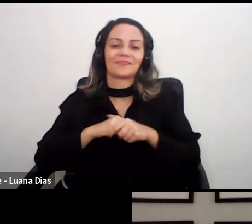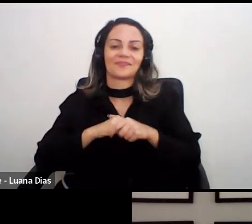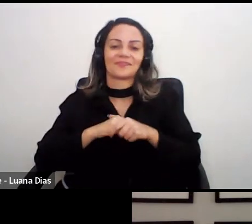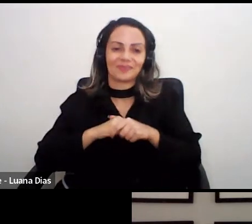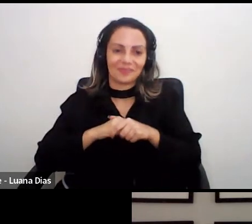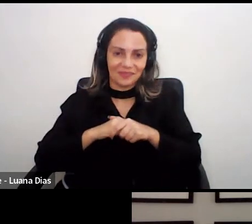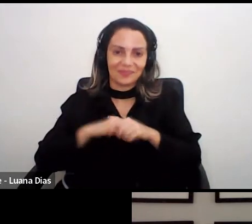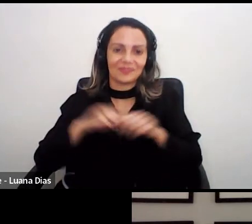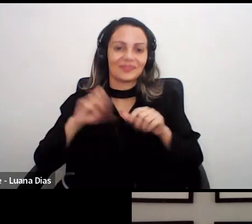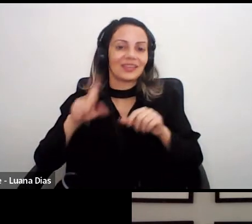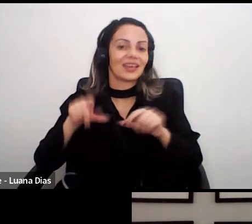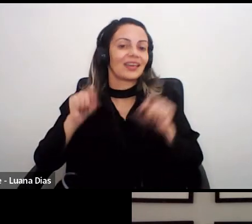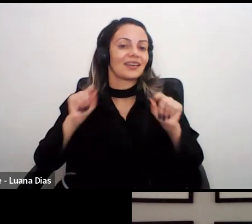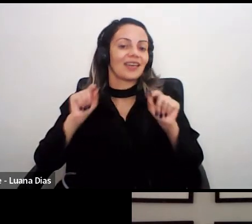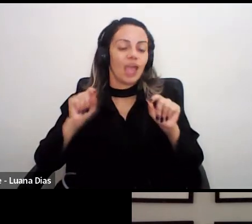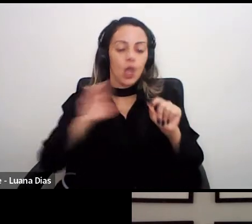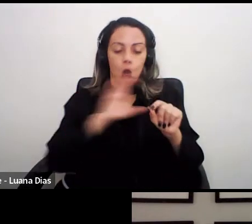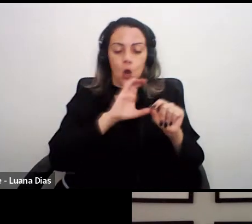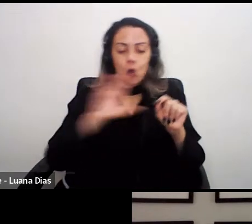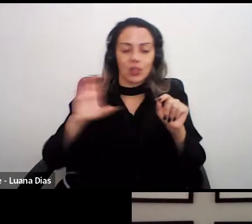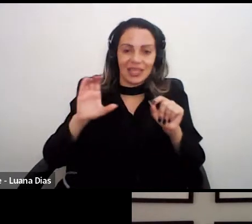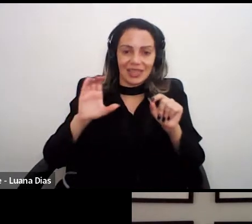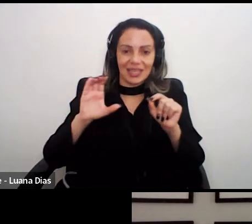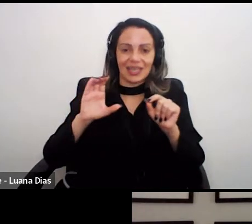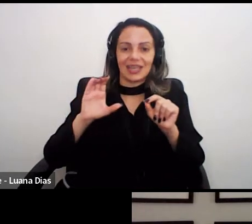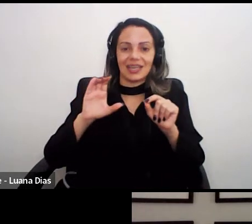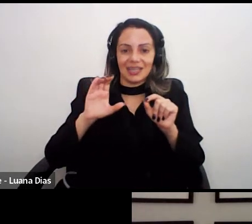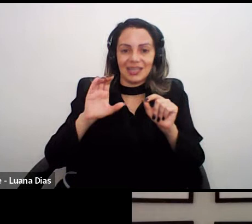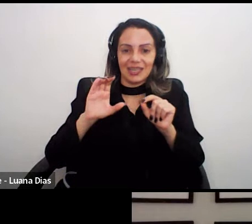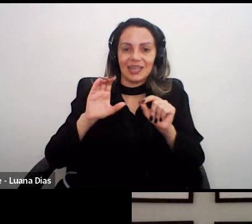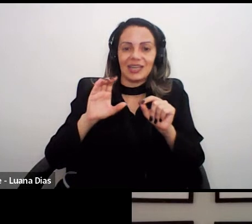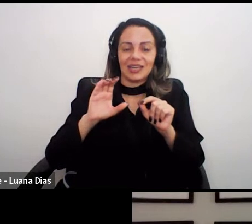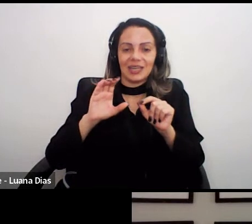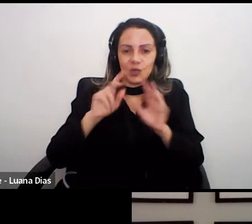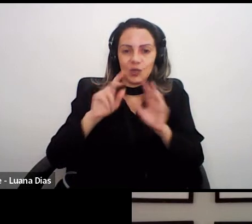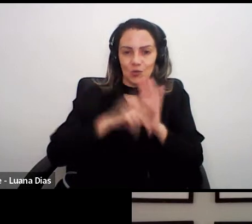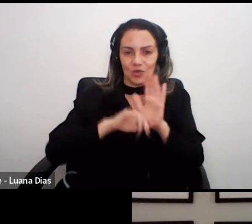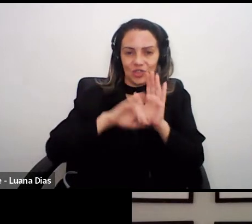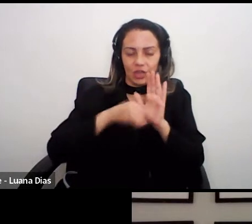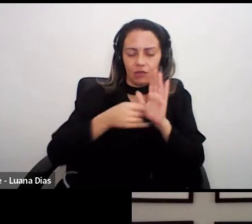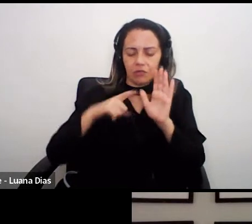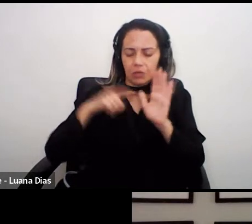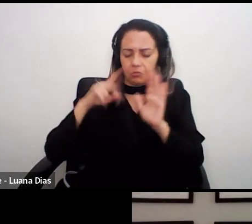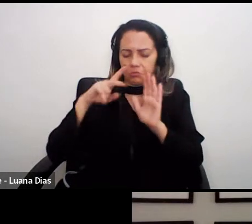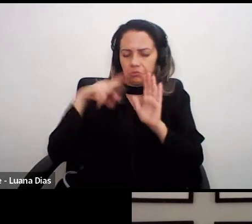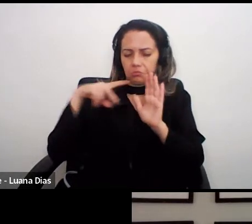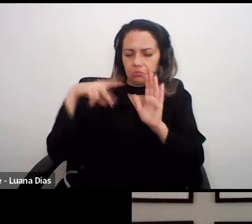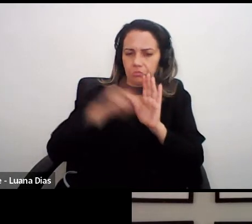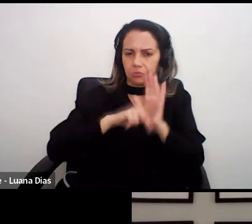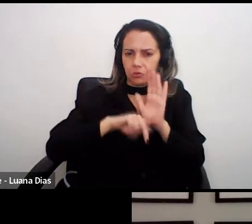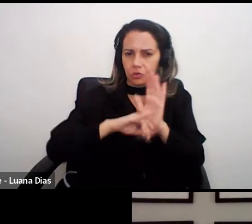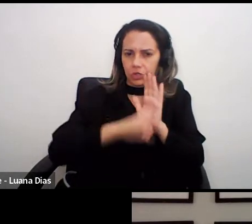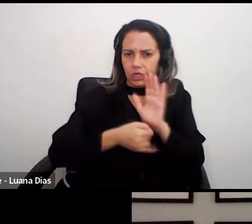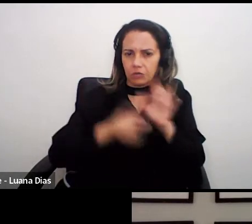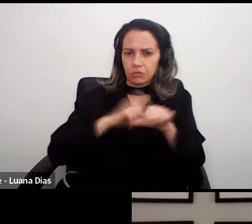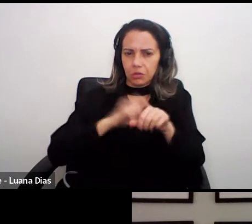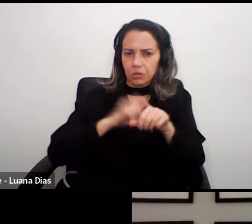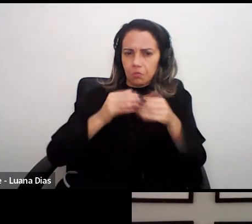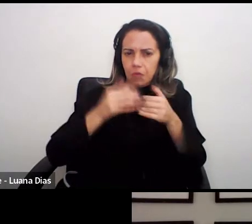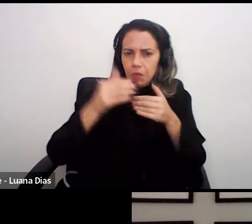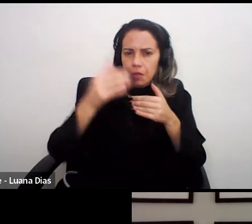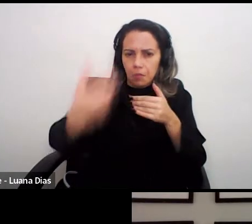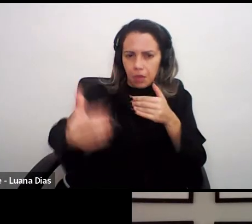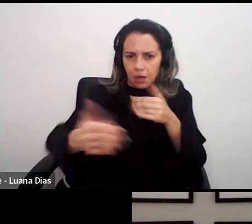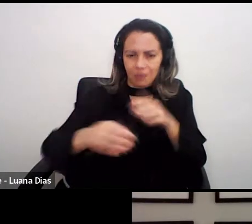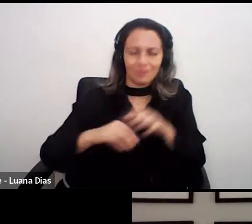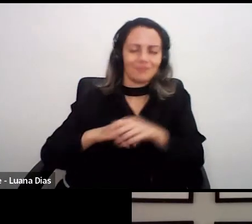que coordena o projeto, enfim, que estrutura, que pensa o projeto. Enfim, a gente tem um projeto de longo prazo. Na verdade, essa queria dizer para